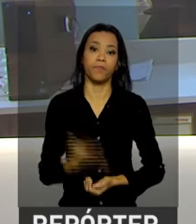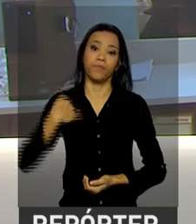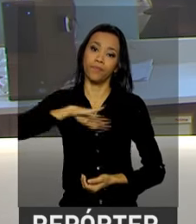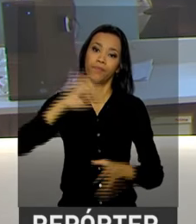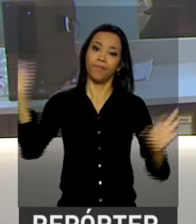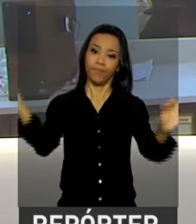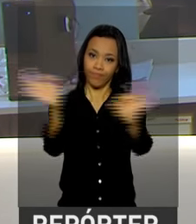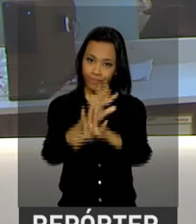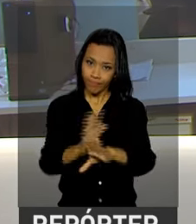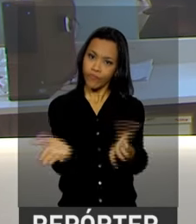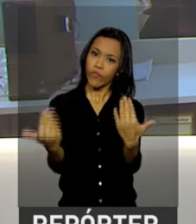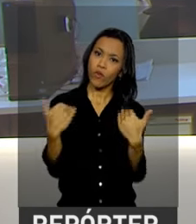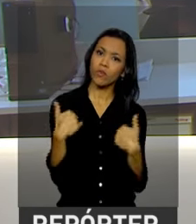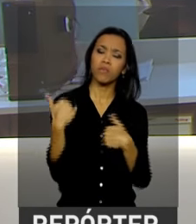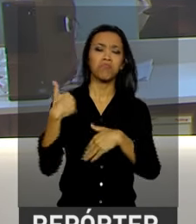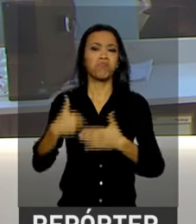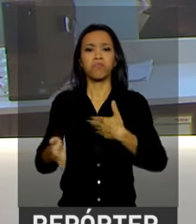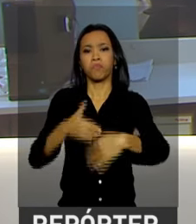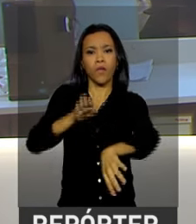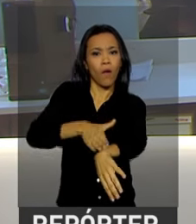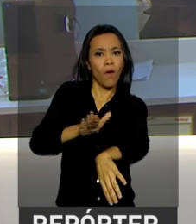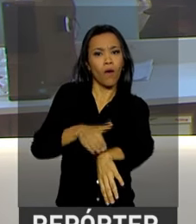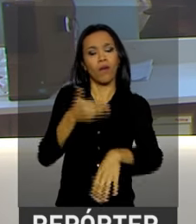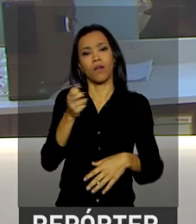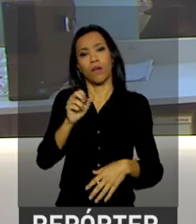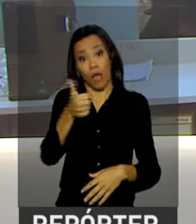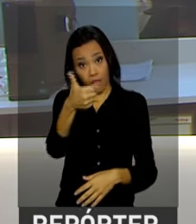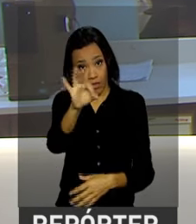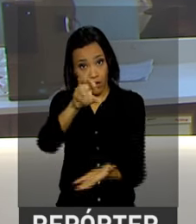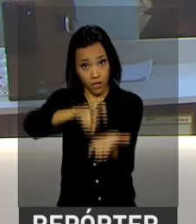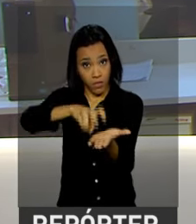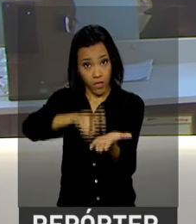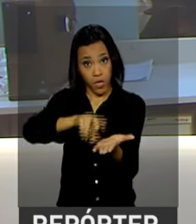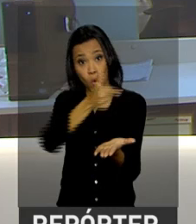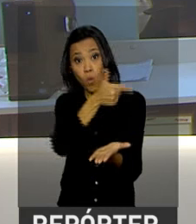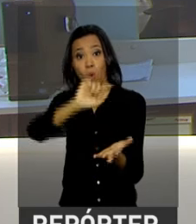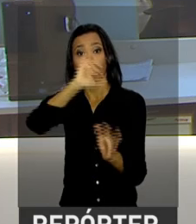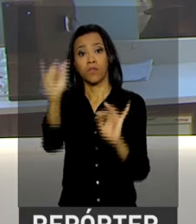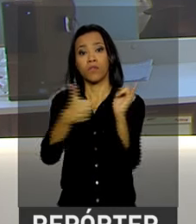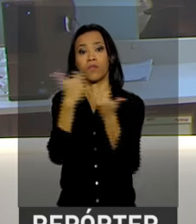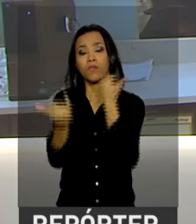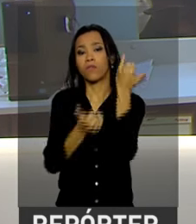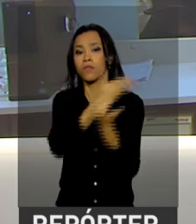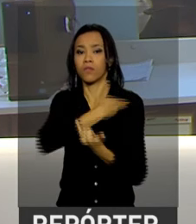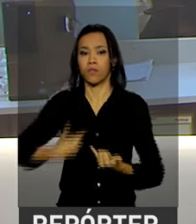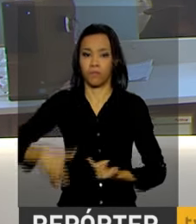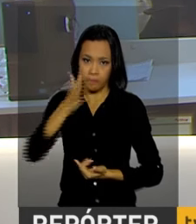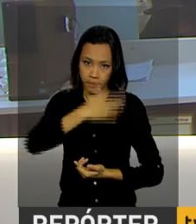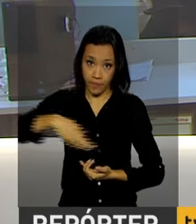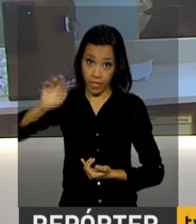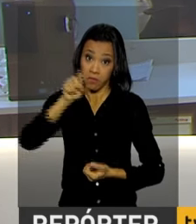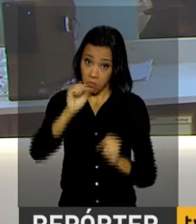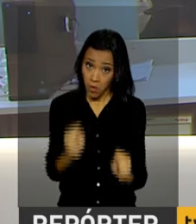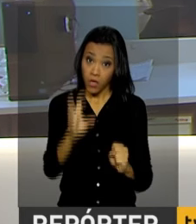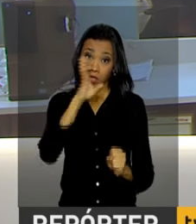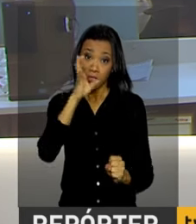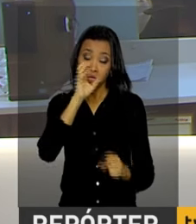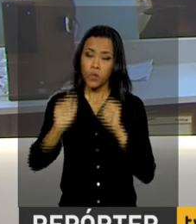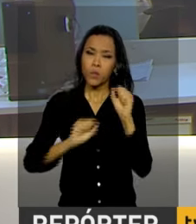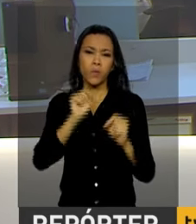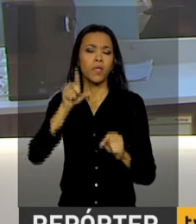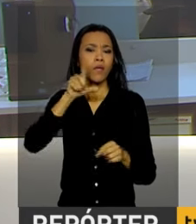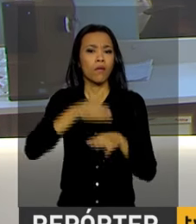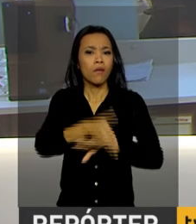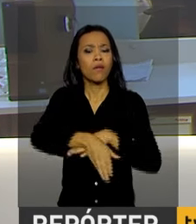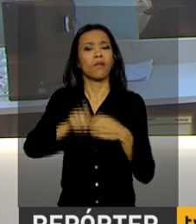nós ficamos por aqui, voltamos a qualquer momento ou às 10 da manhã com outras informações do governo federal. Acompanhe também as novidades